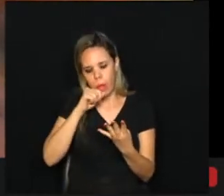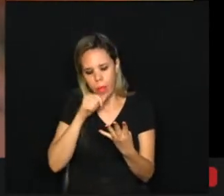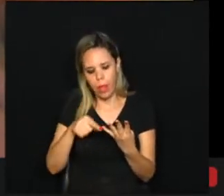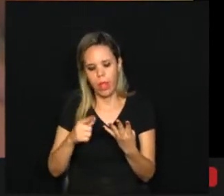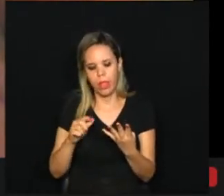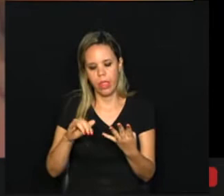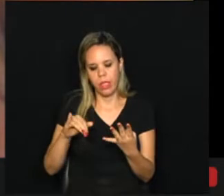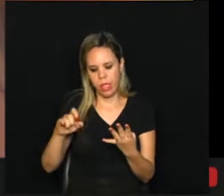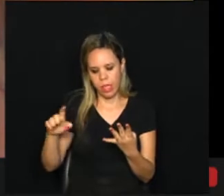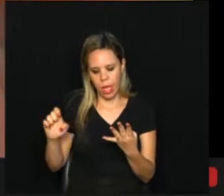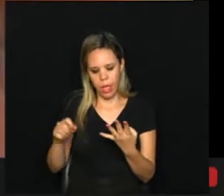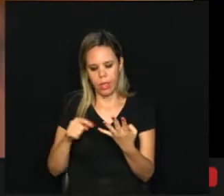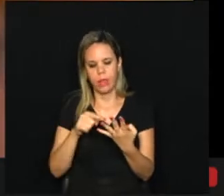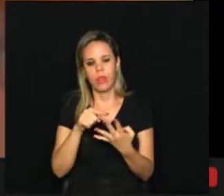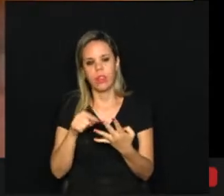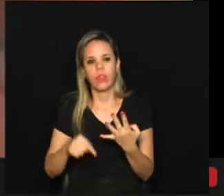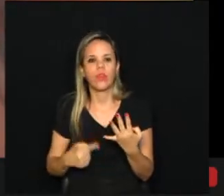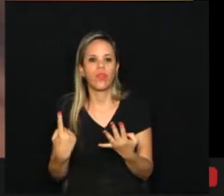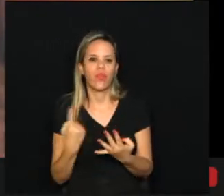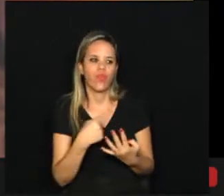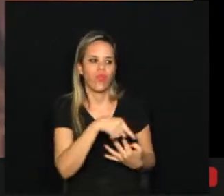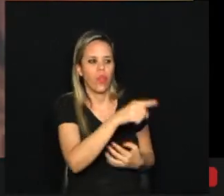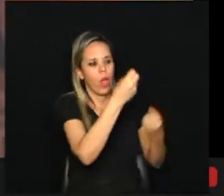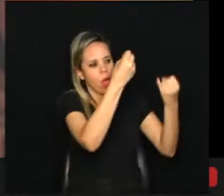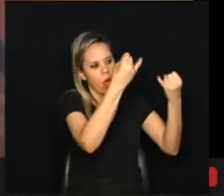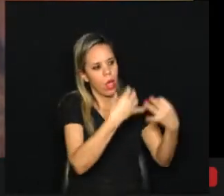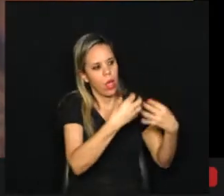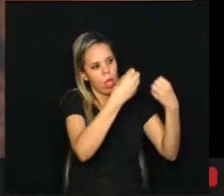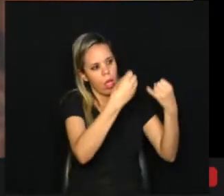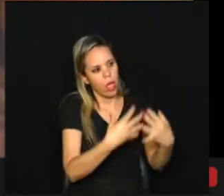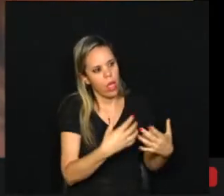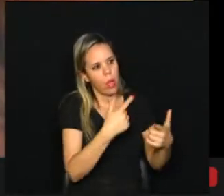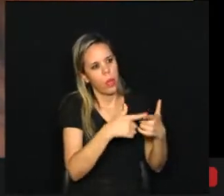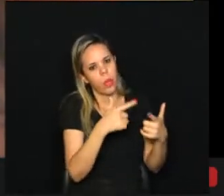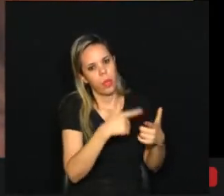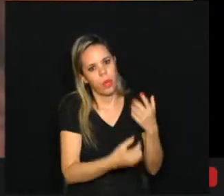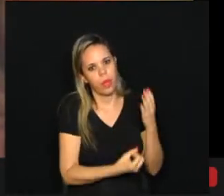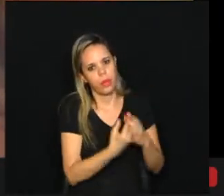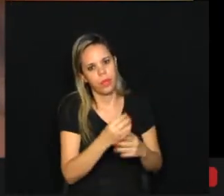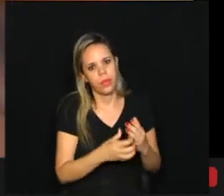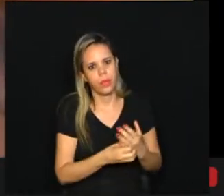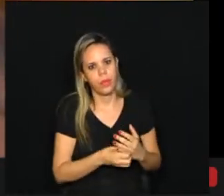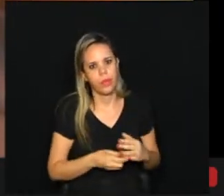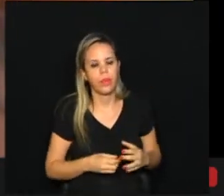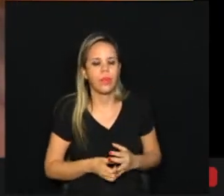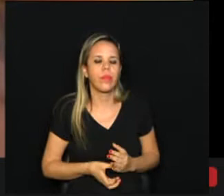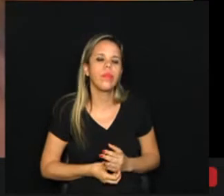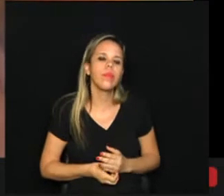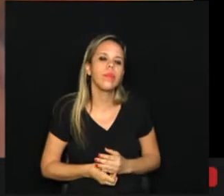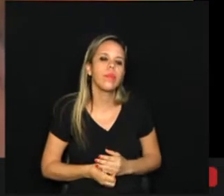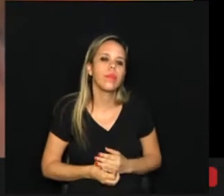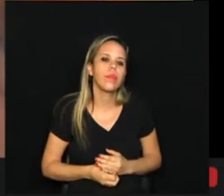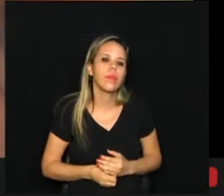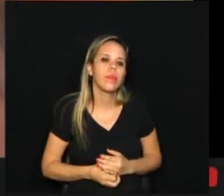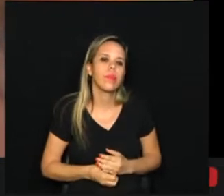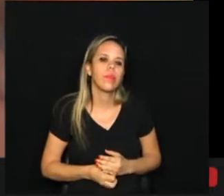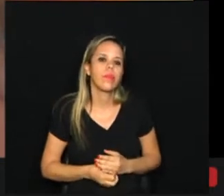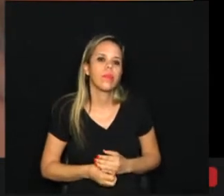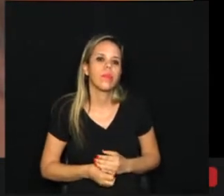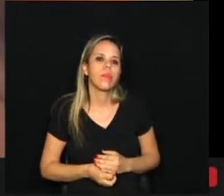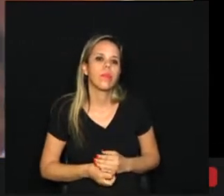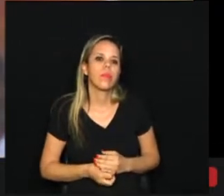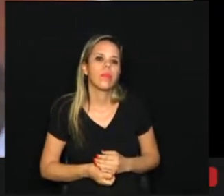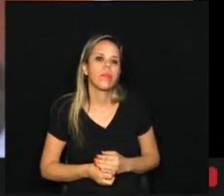Daniele. Lá nós relatamos o episódio, relatamos tudo o que aconteceu,